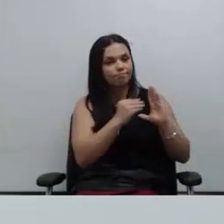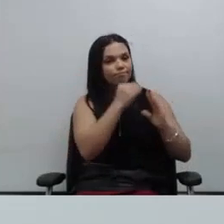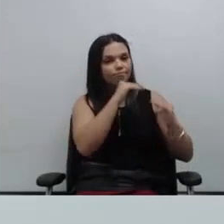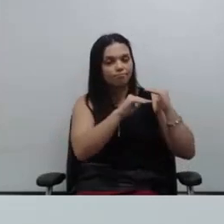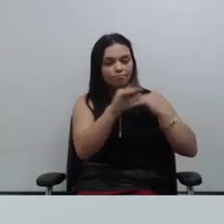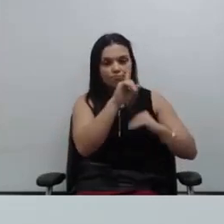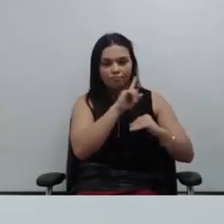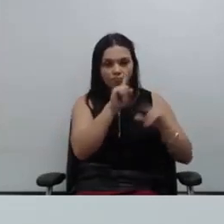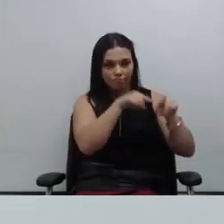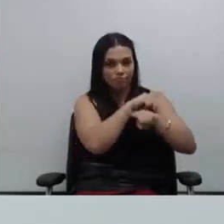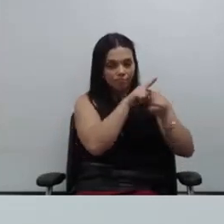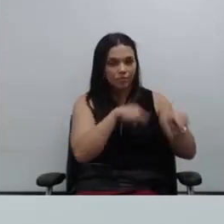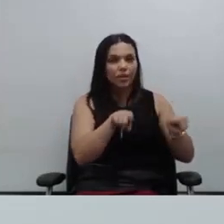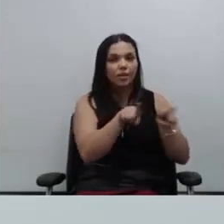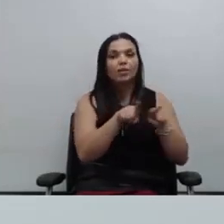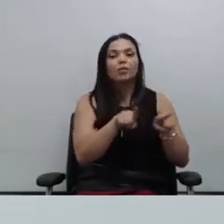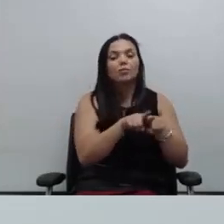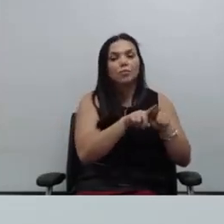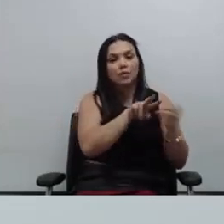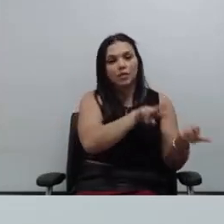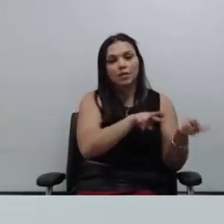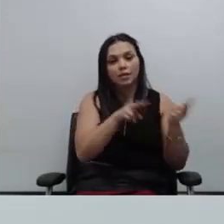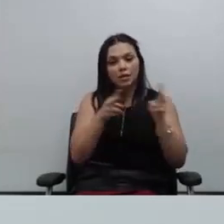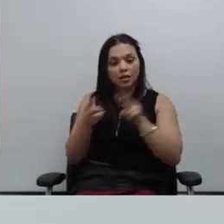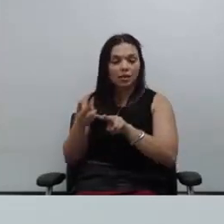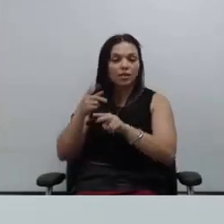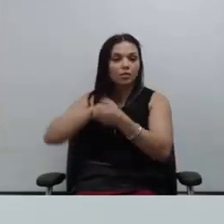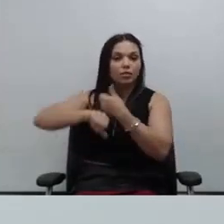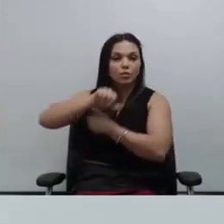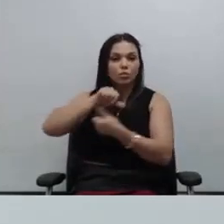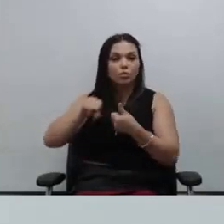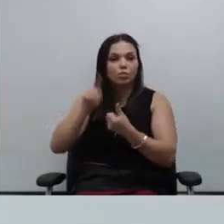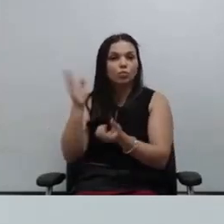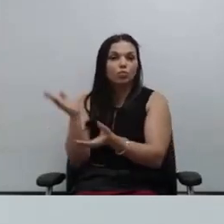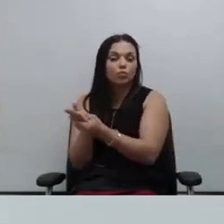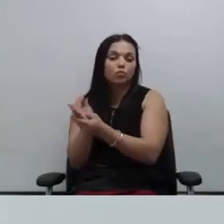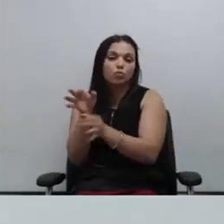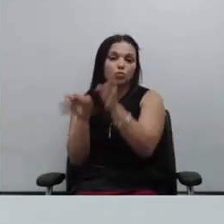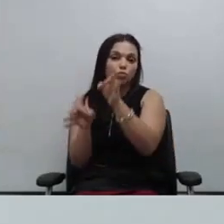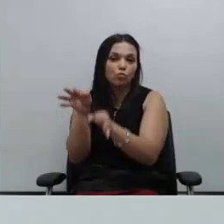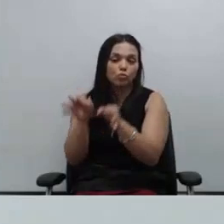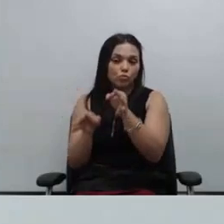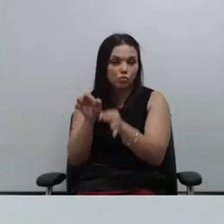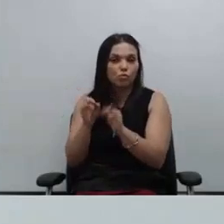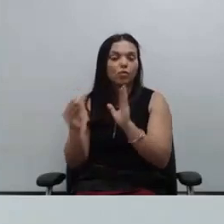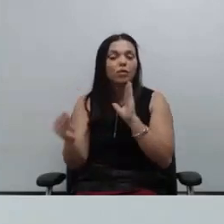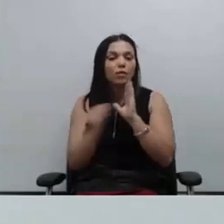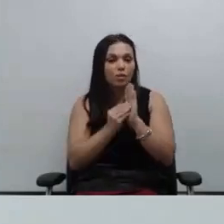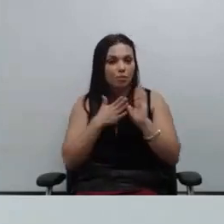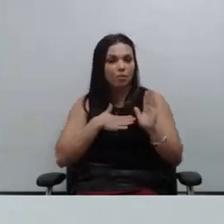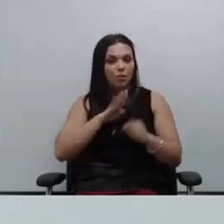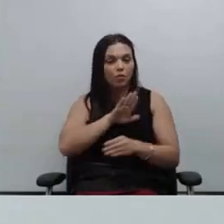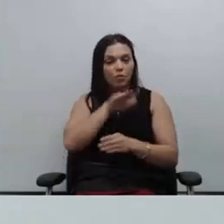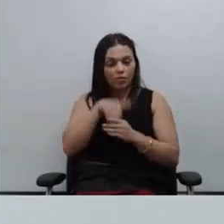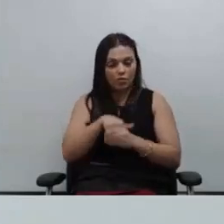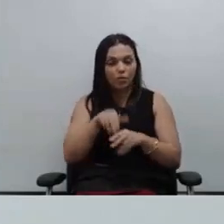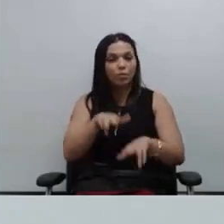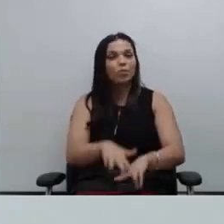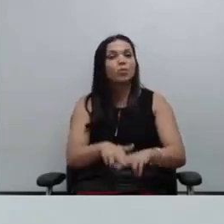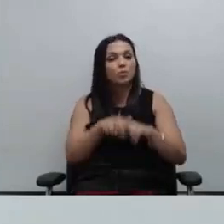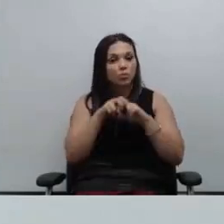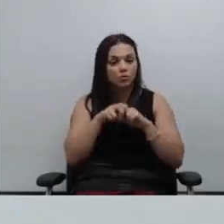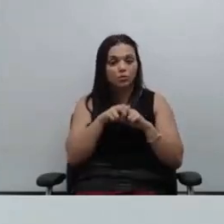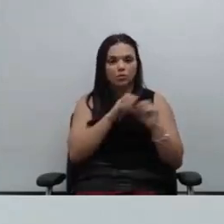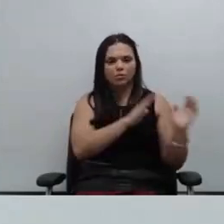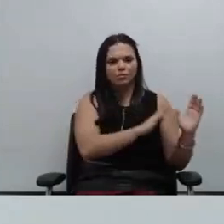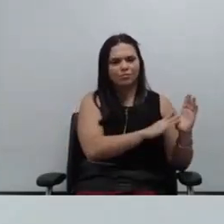e, posteriormente, foi certificado o trânsito em julgado da decisão. As peças processuais vão ser anexadas ao meu voto. Assim, diante de todo o cenário